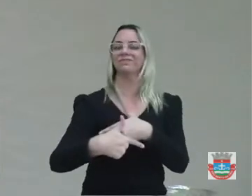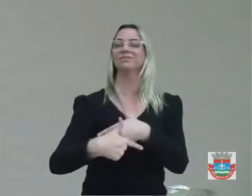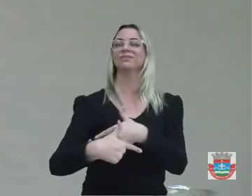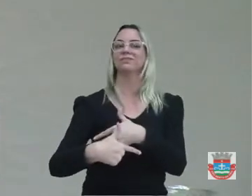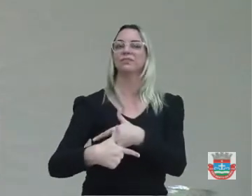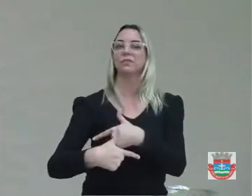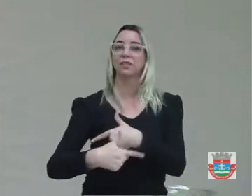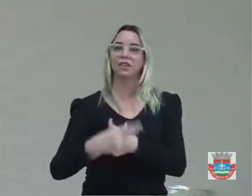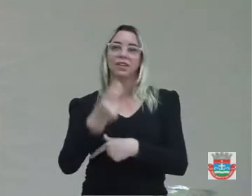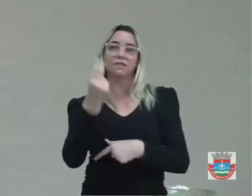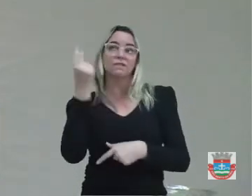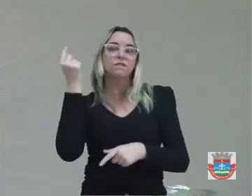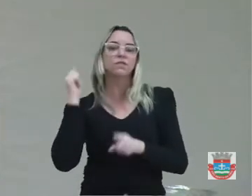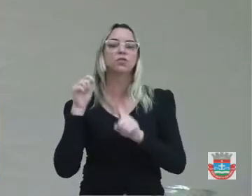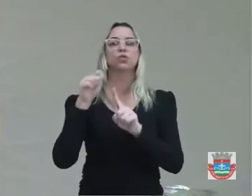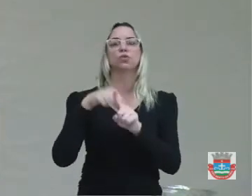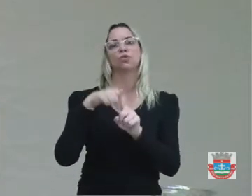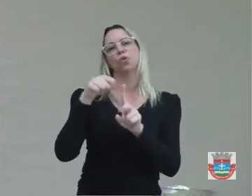faz uns 2 meses,